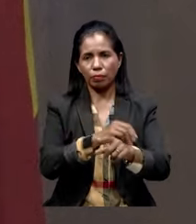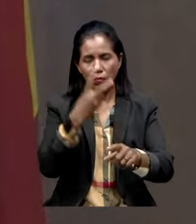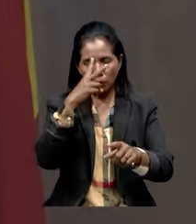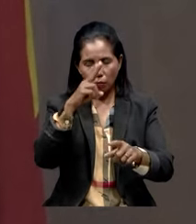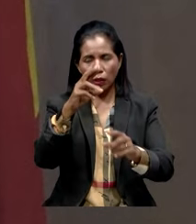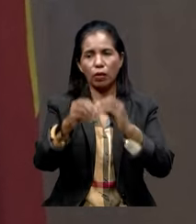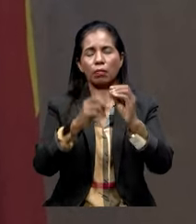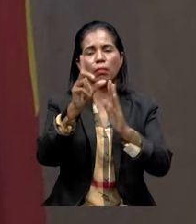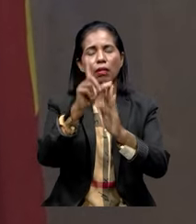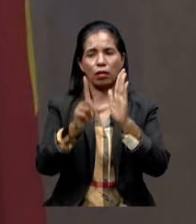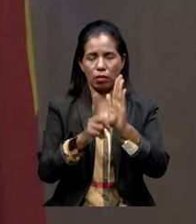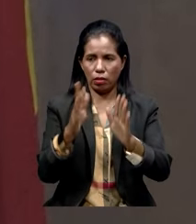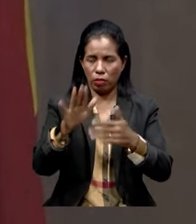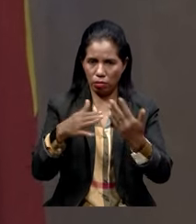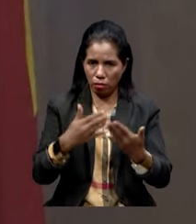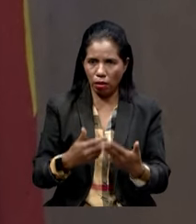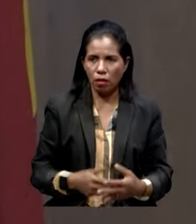orgulho